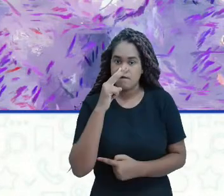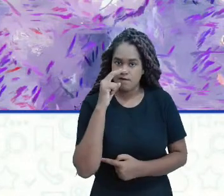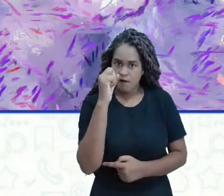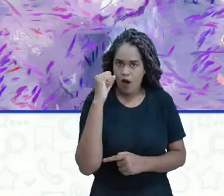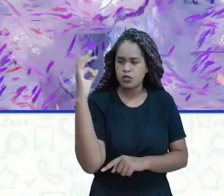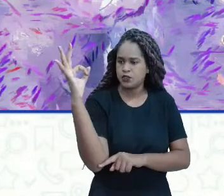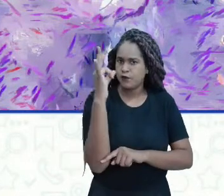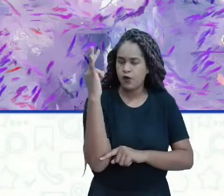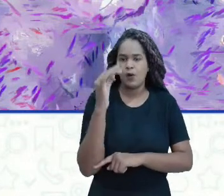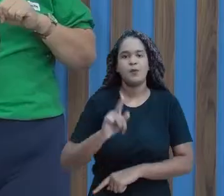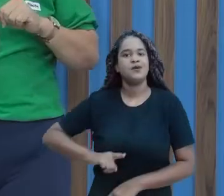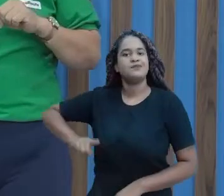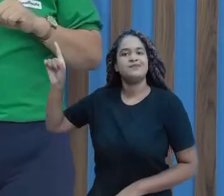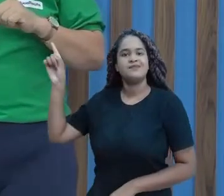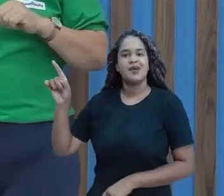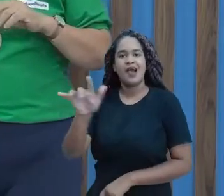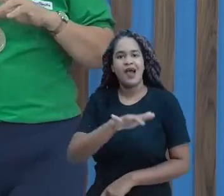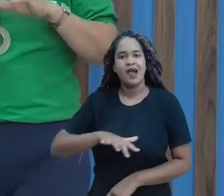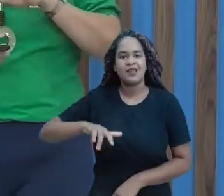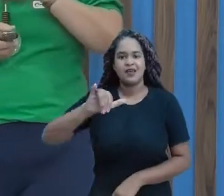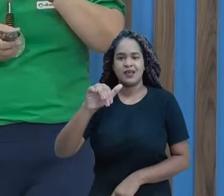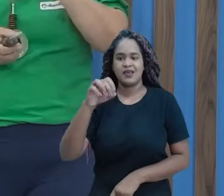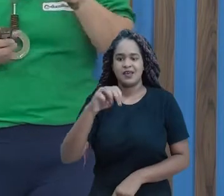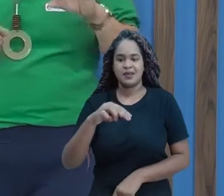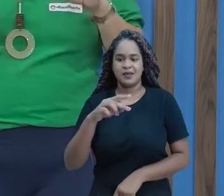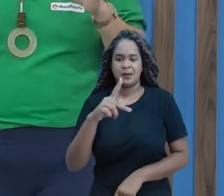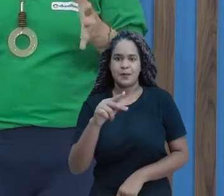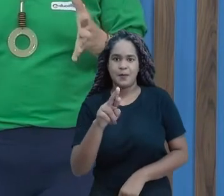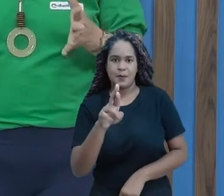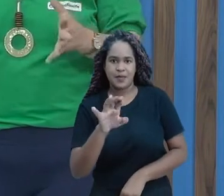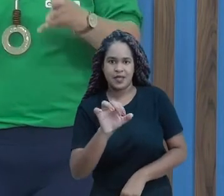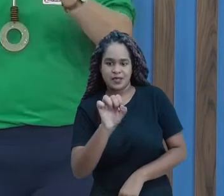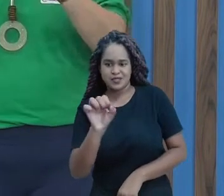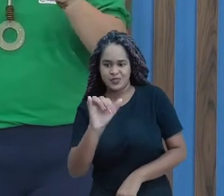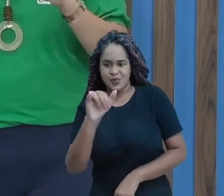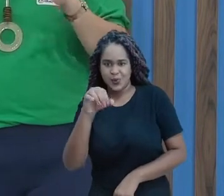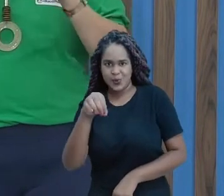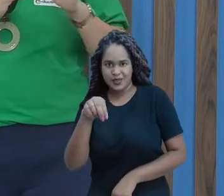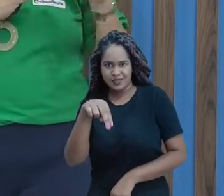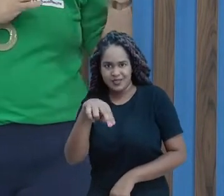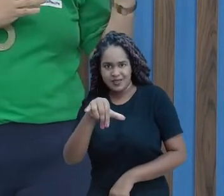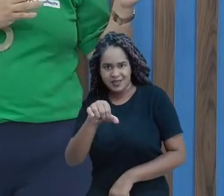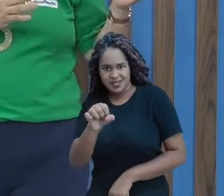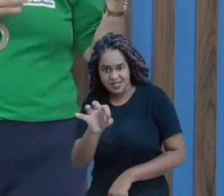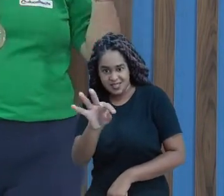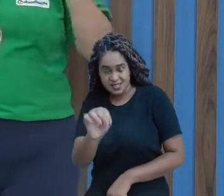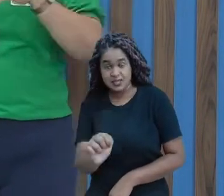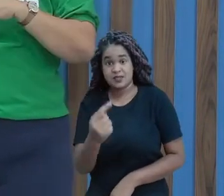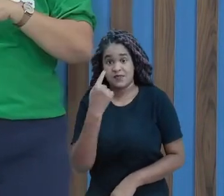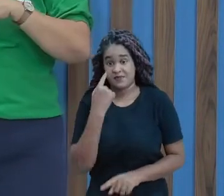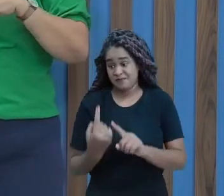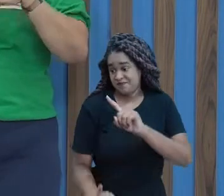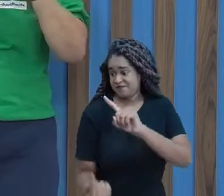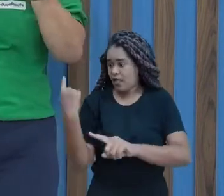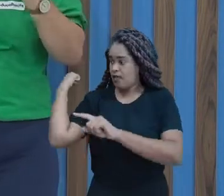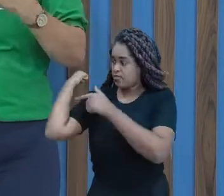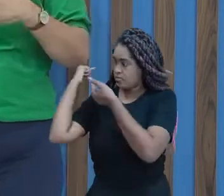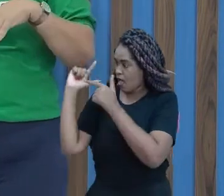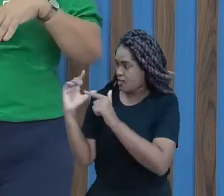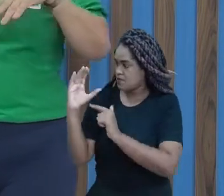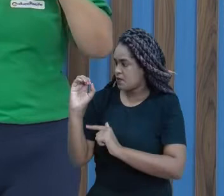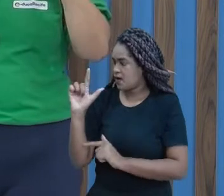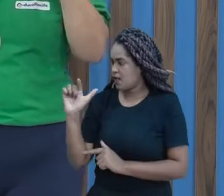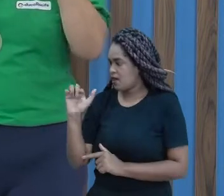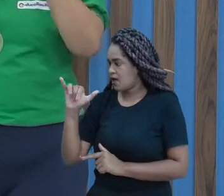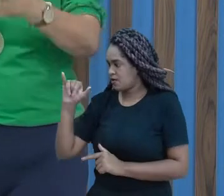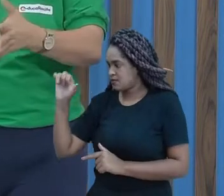foram os impressionistas. Eles romperam completamente com aquele ideal da arte neoclássica, né, perfeita. Então,